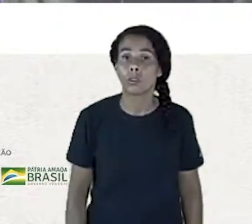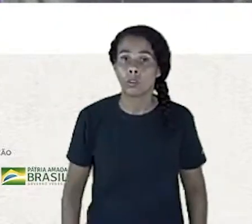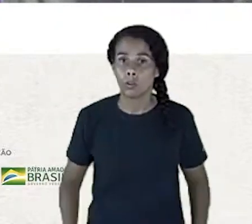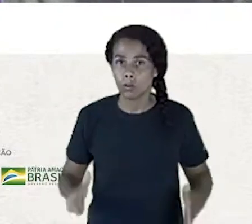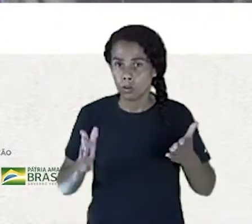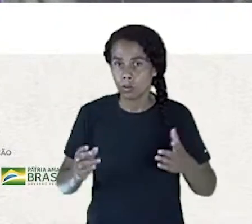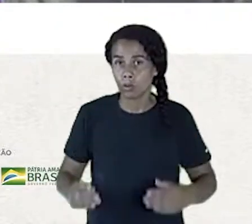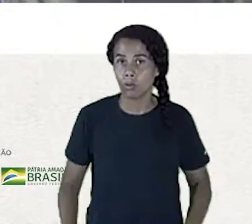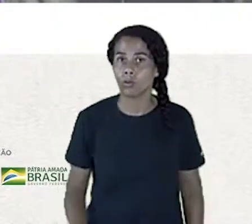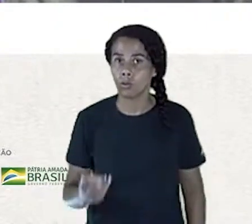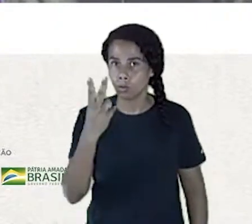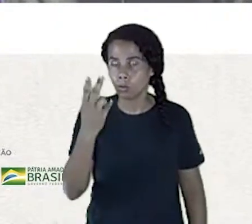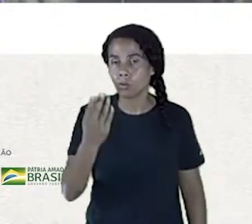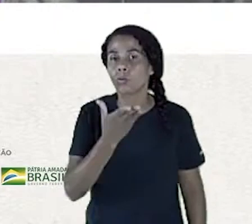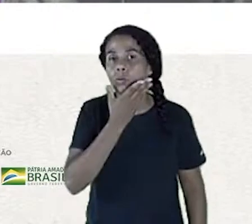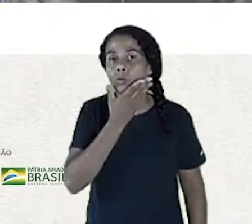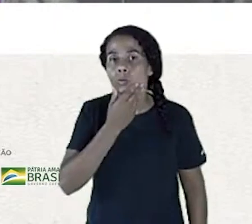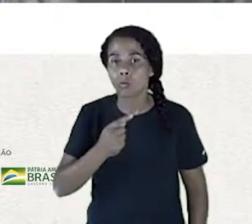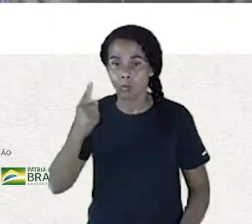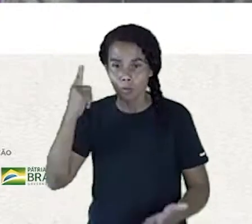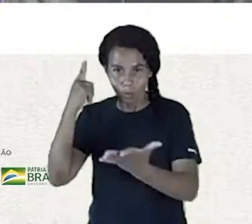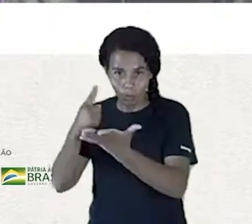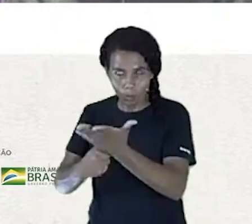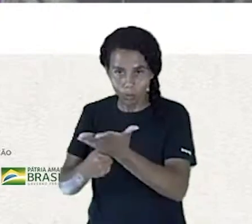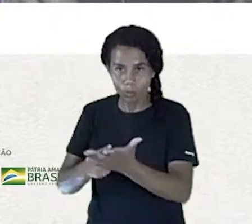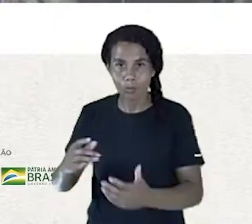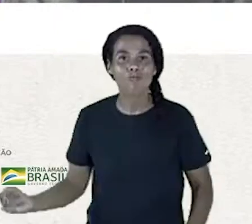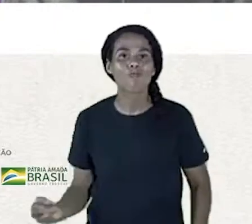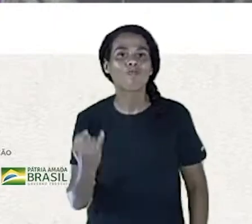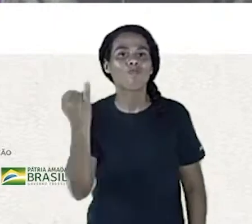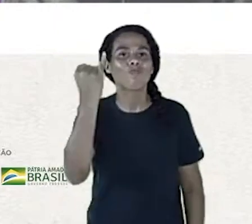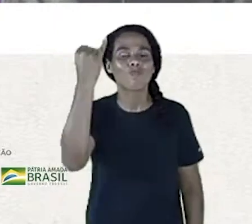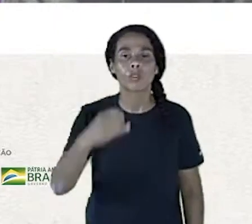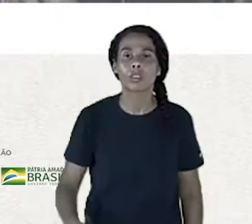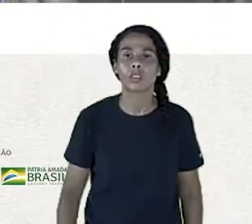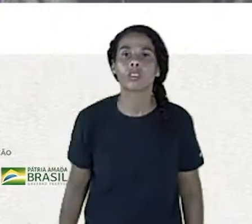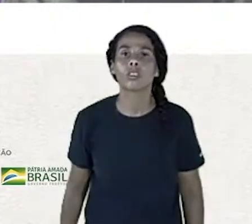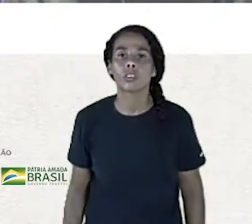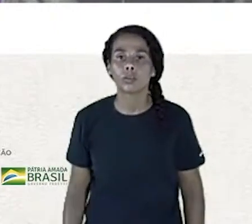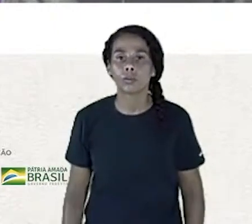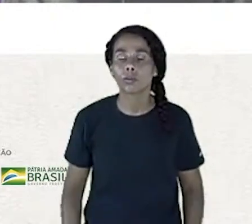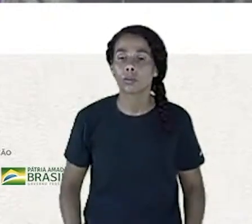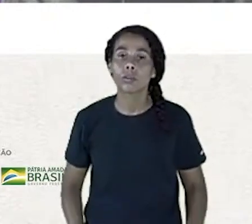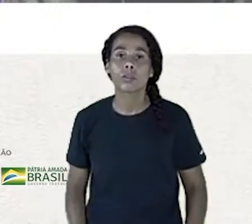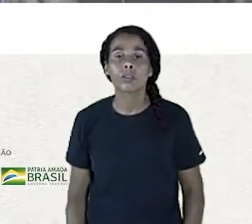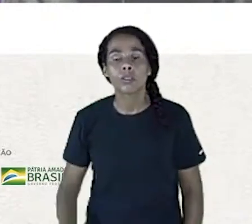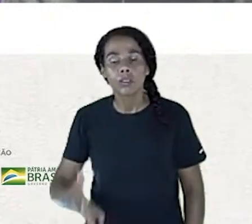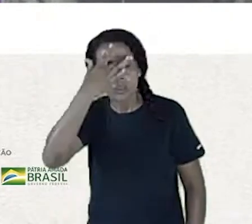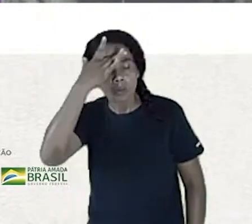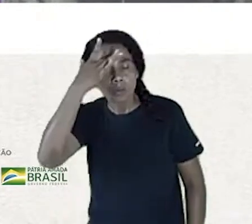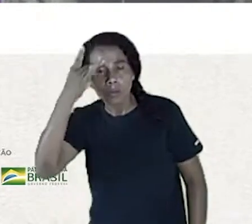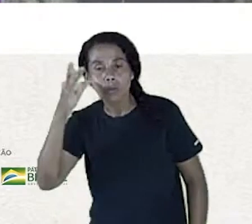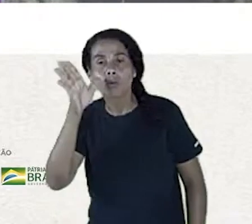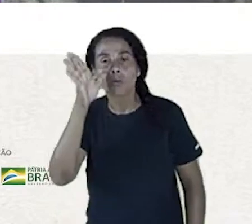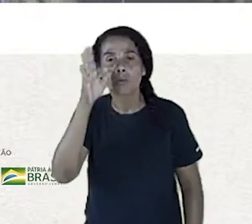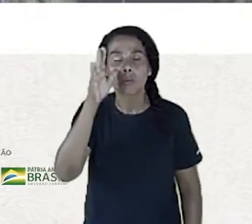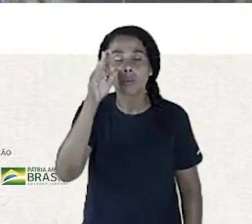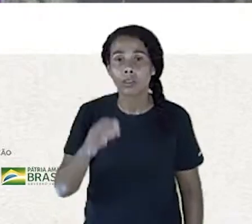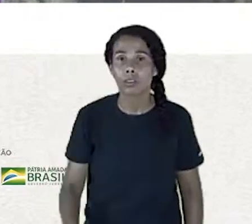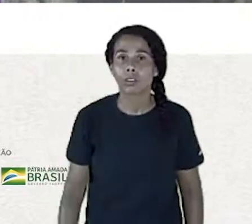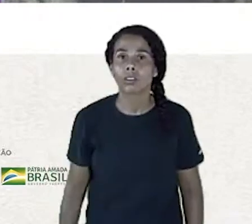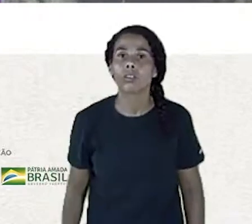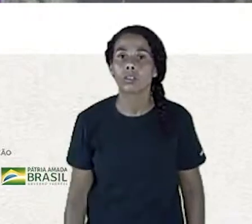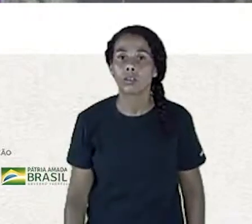no YouTube do Sempre um Papo, esse aqui que as pessoas estão assistindo, tem mais de 400 programas de